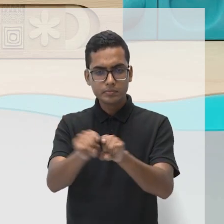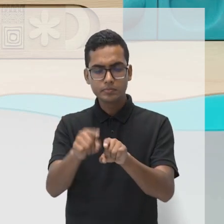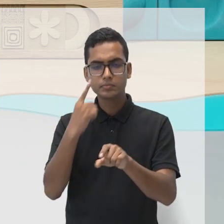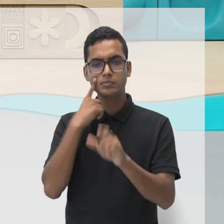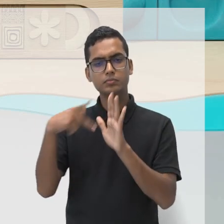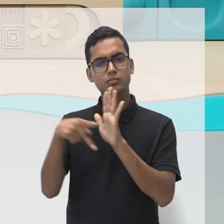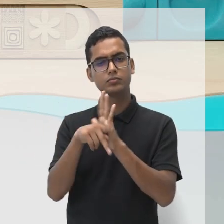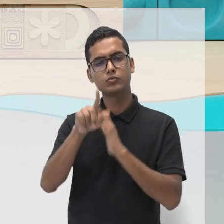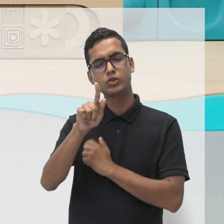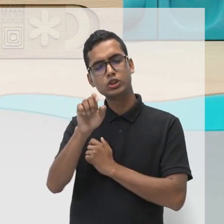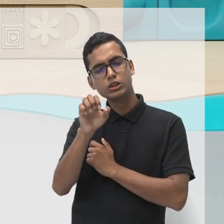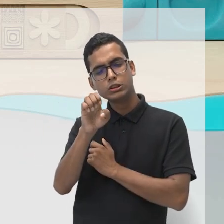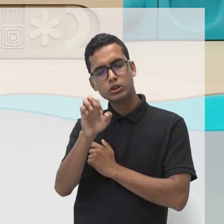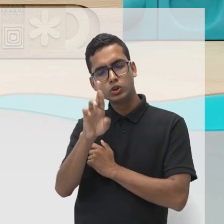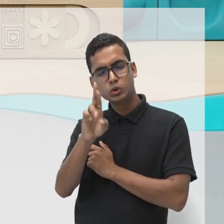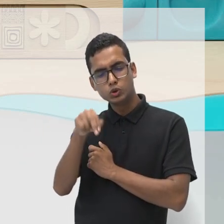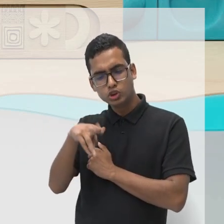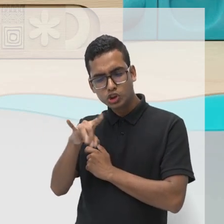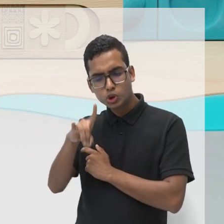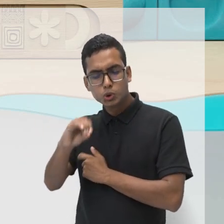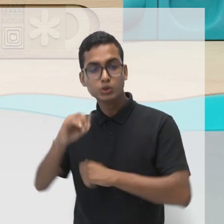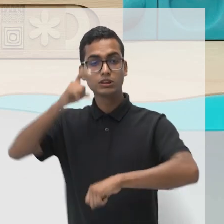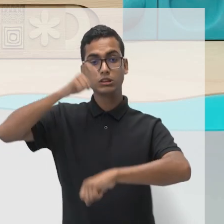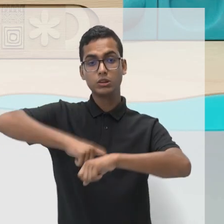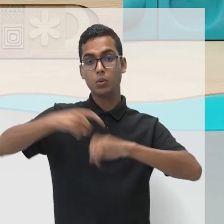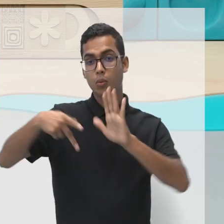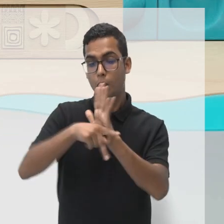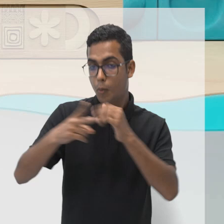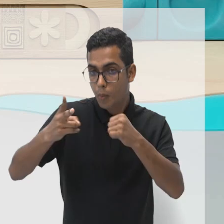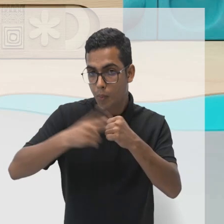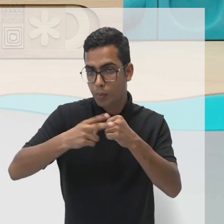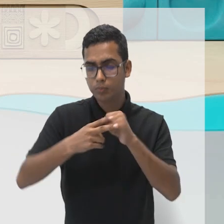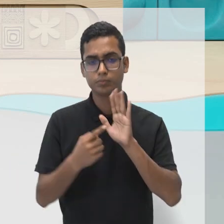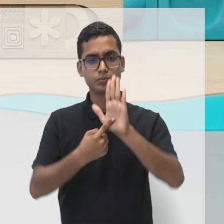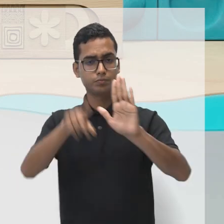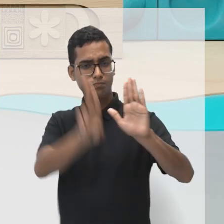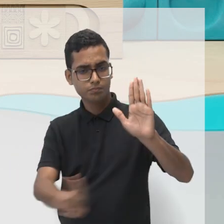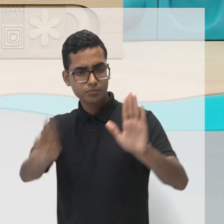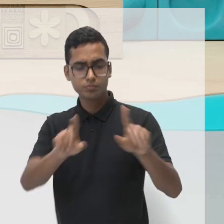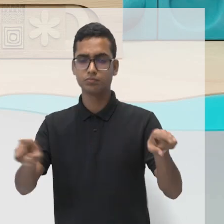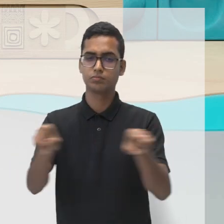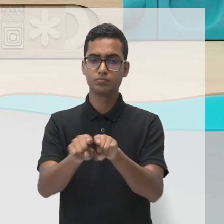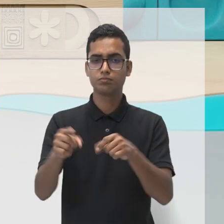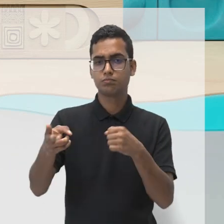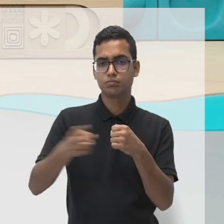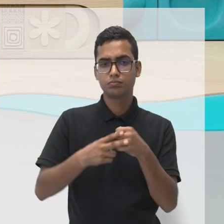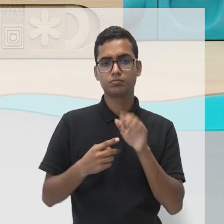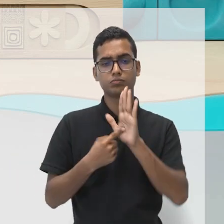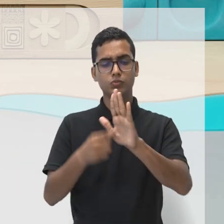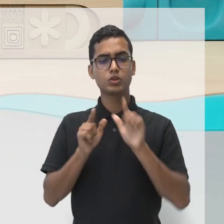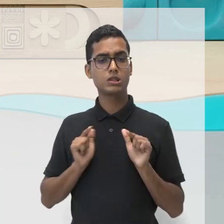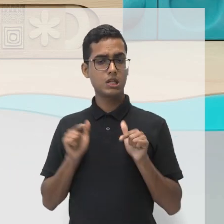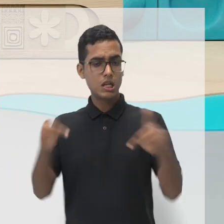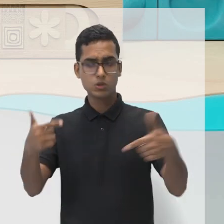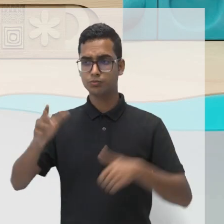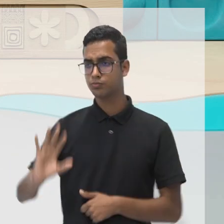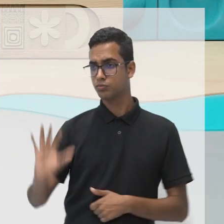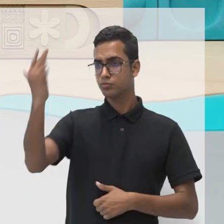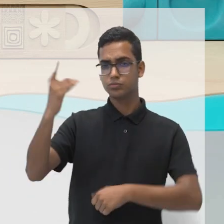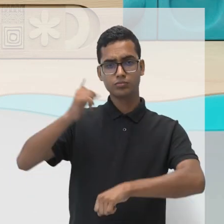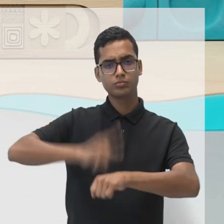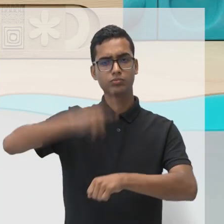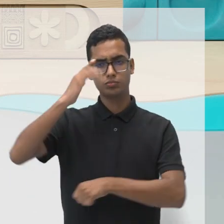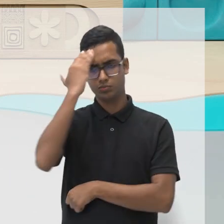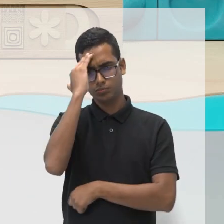um tempo verbal, tá? É como se fosse um tempo verbal ali, e esse verbo do gerúndio indica que a ação